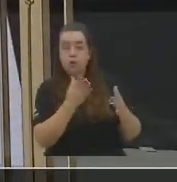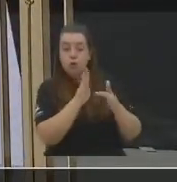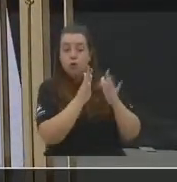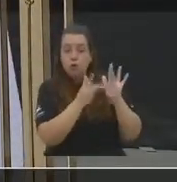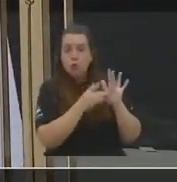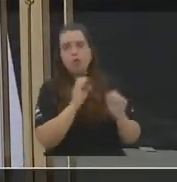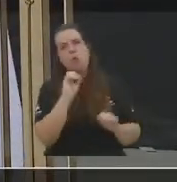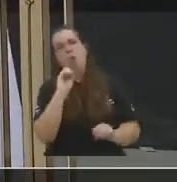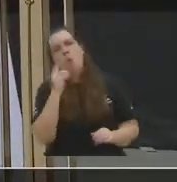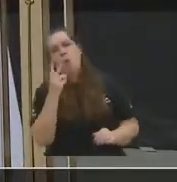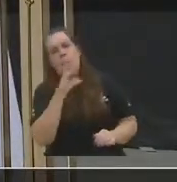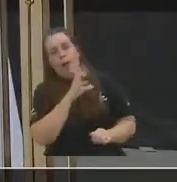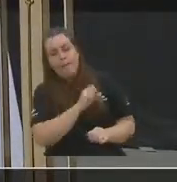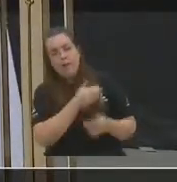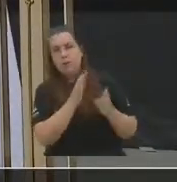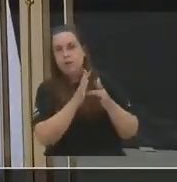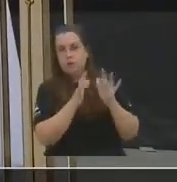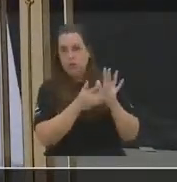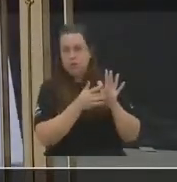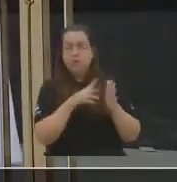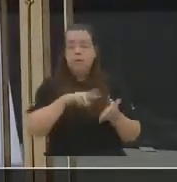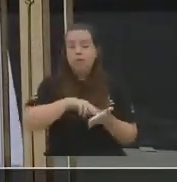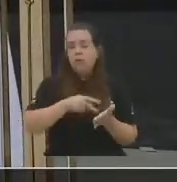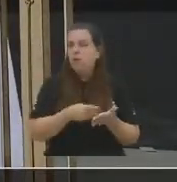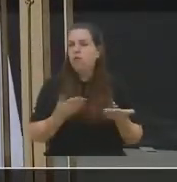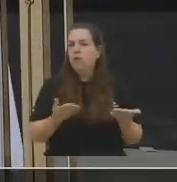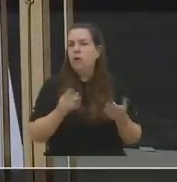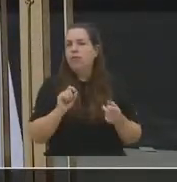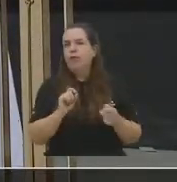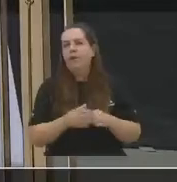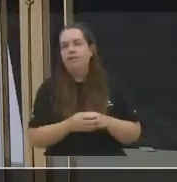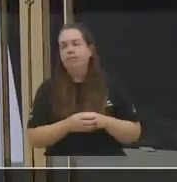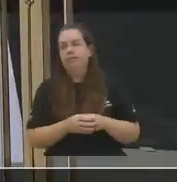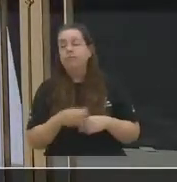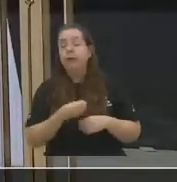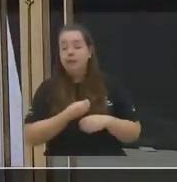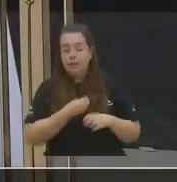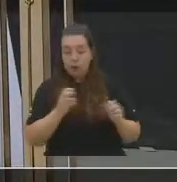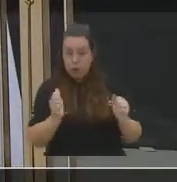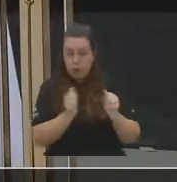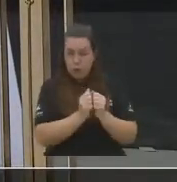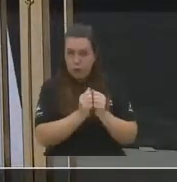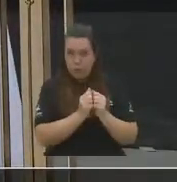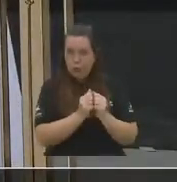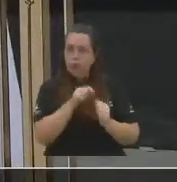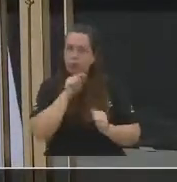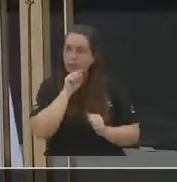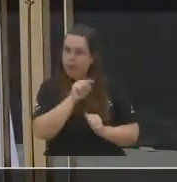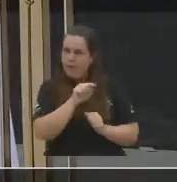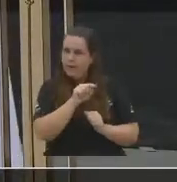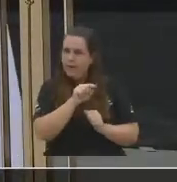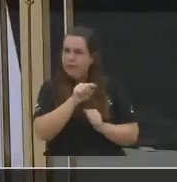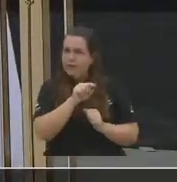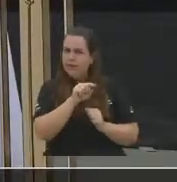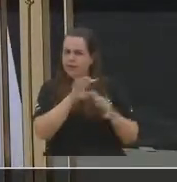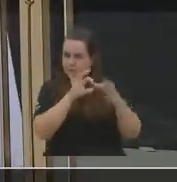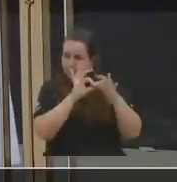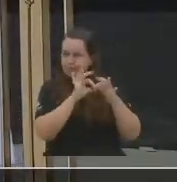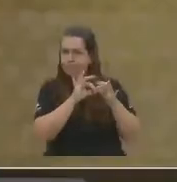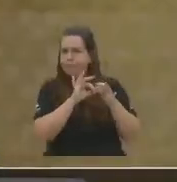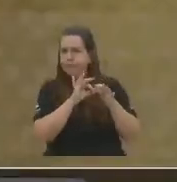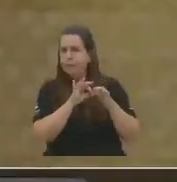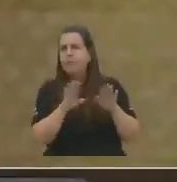amar Jesus significa simplesmente isto: estar junto. Significa, numa outra